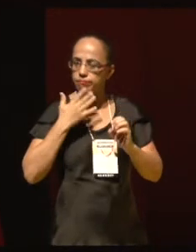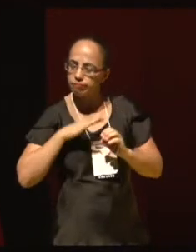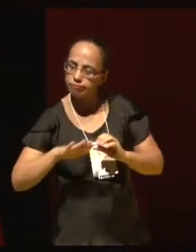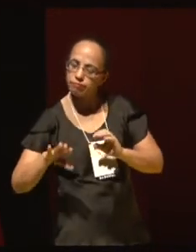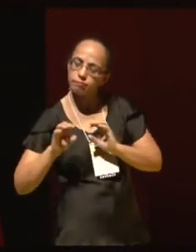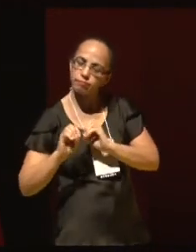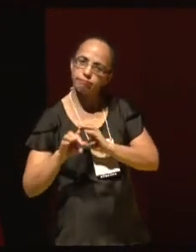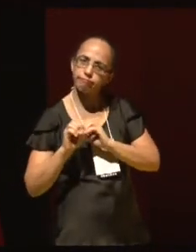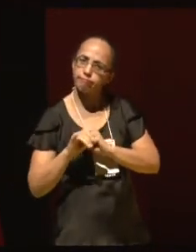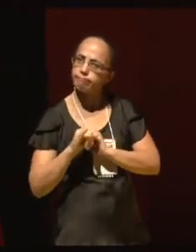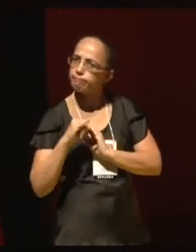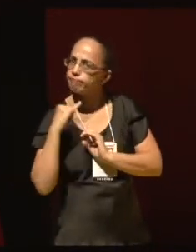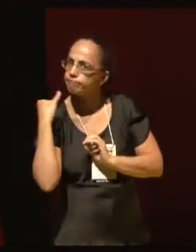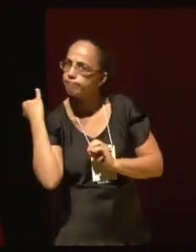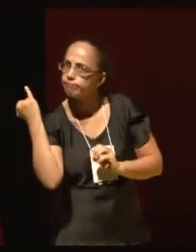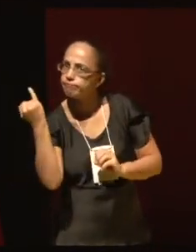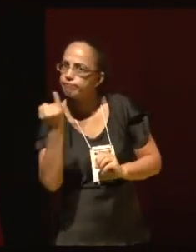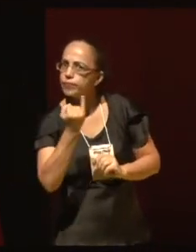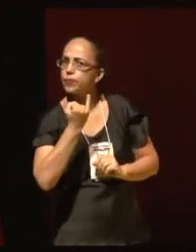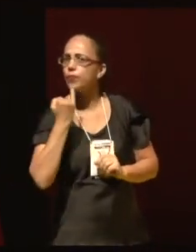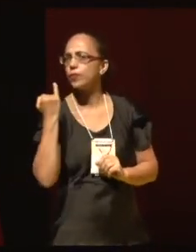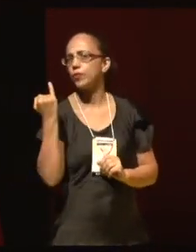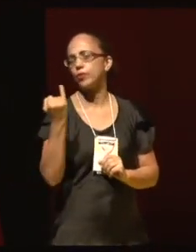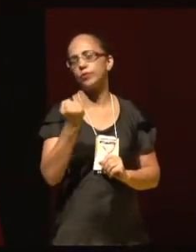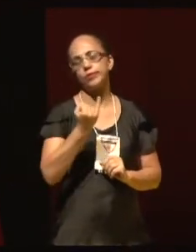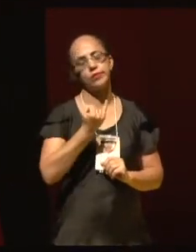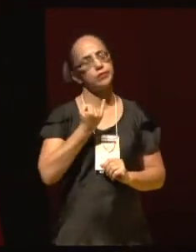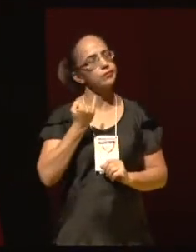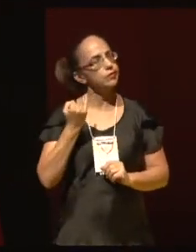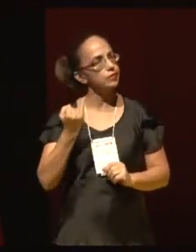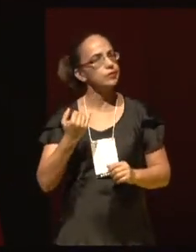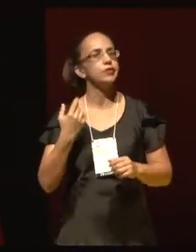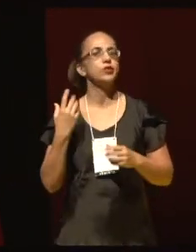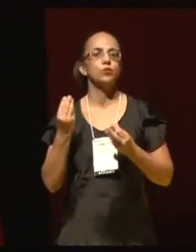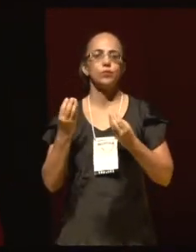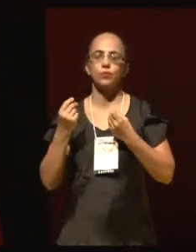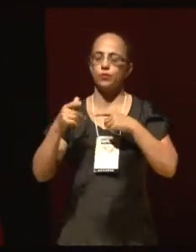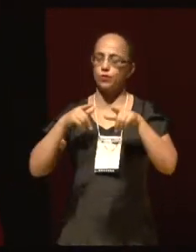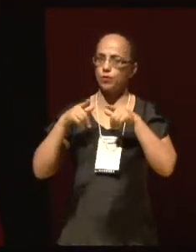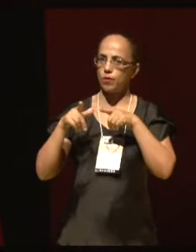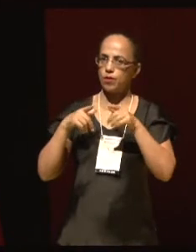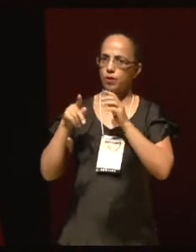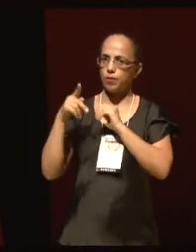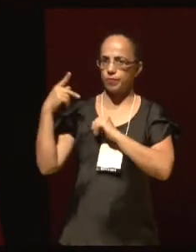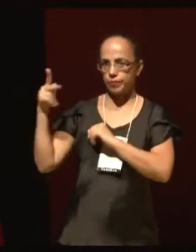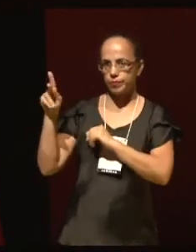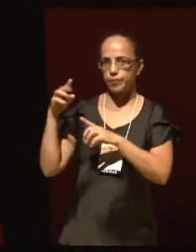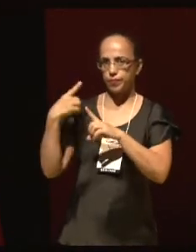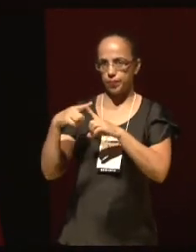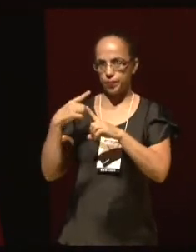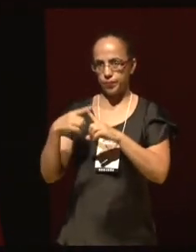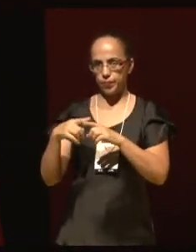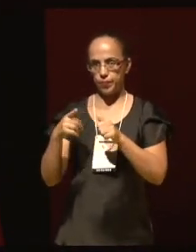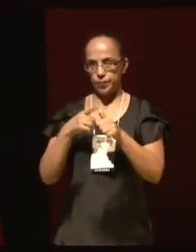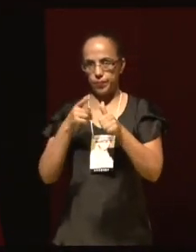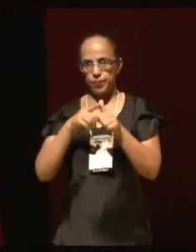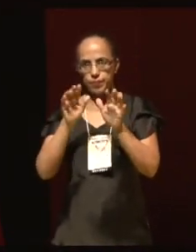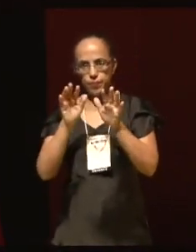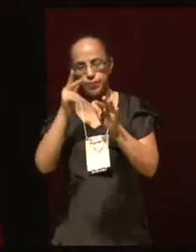É sumamente importante o trabalho do evangelizador, porque é a pessoa que primeiro vai